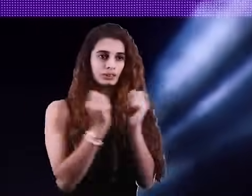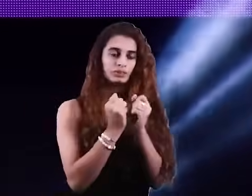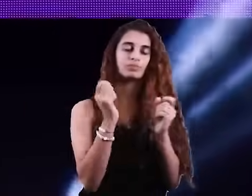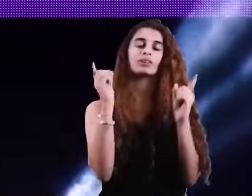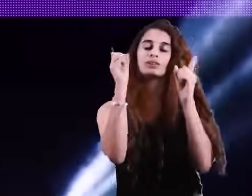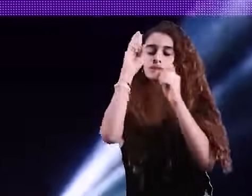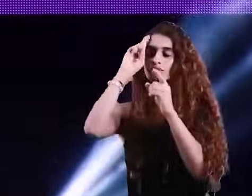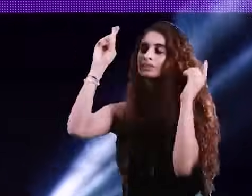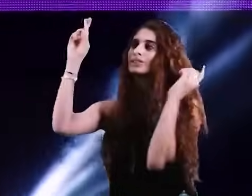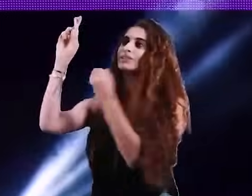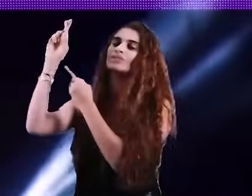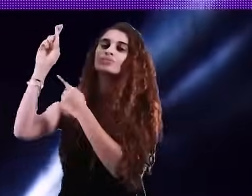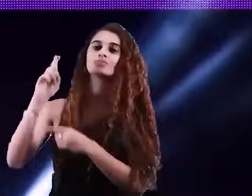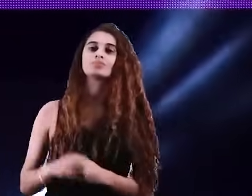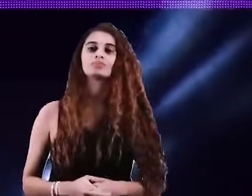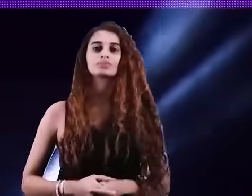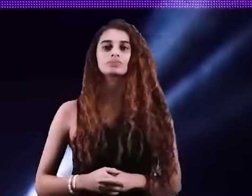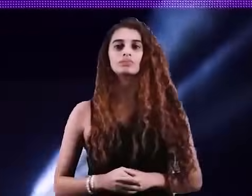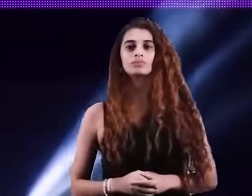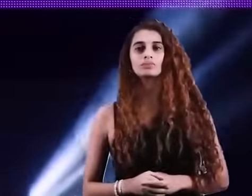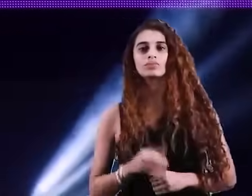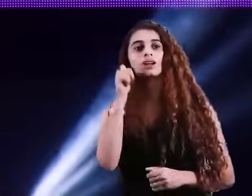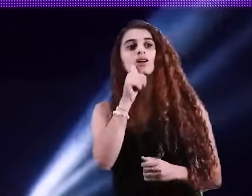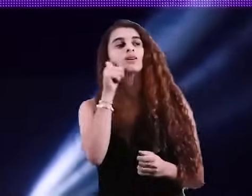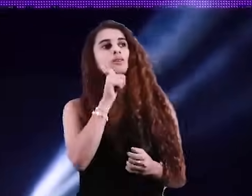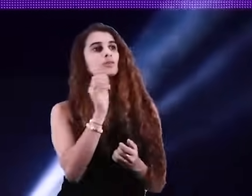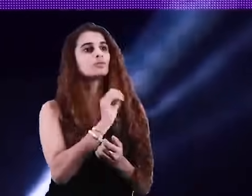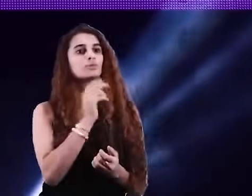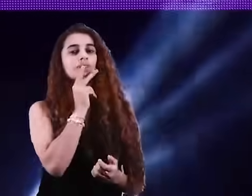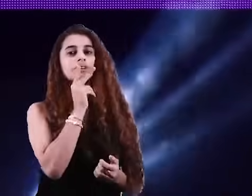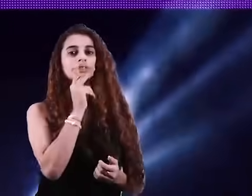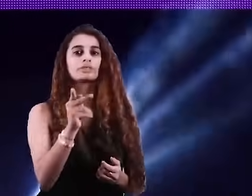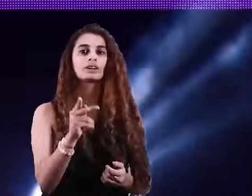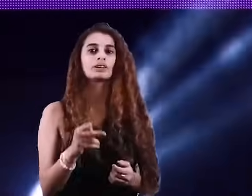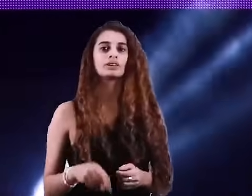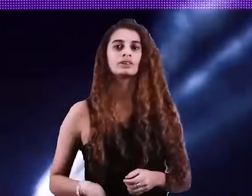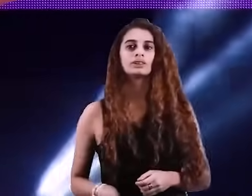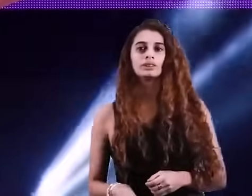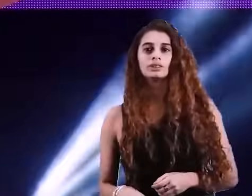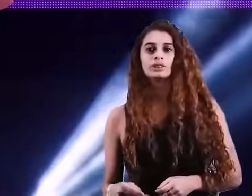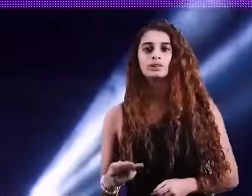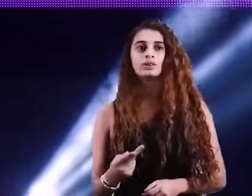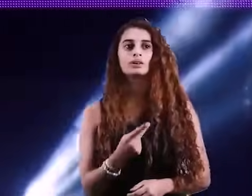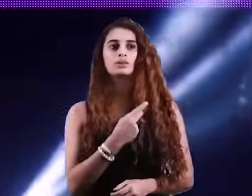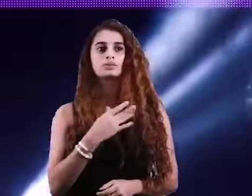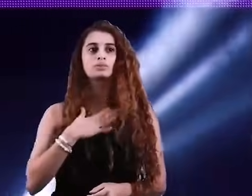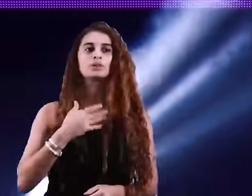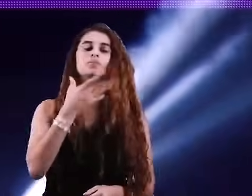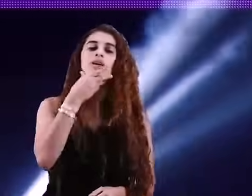descanso. Como aquela mulher que escreveu para mim: pastora, meu marido é um Nabal. Em outras palavras,